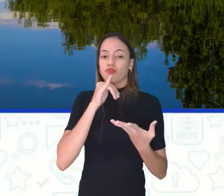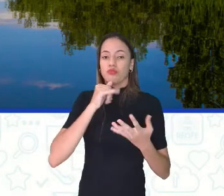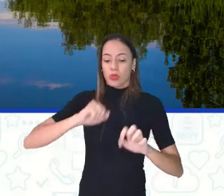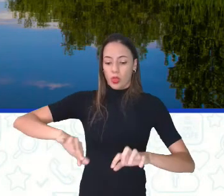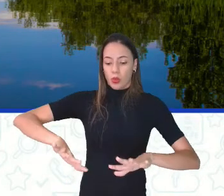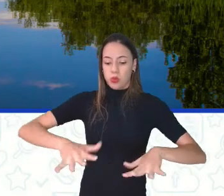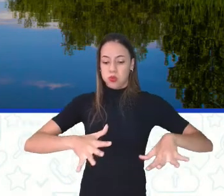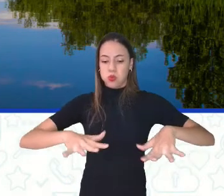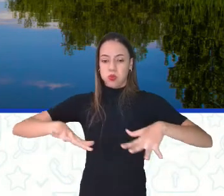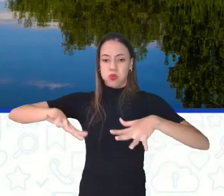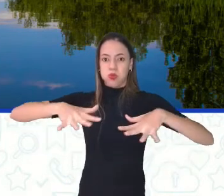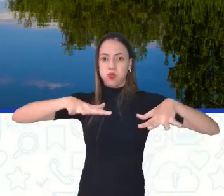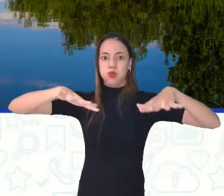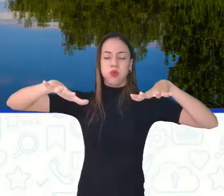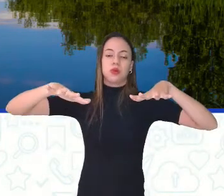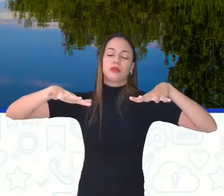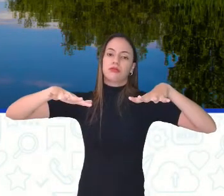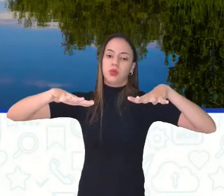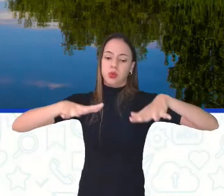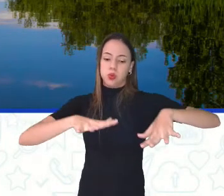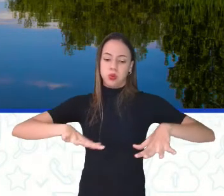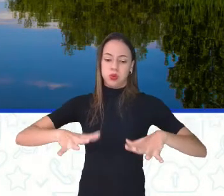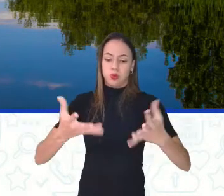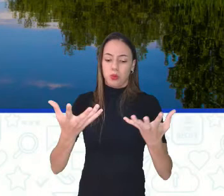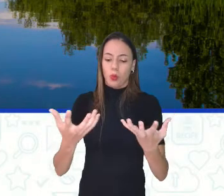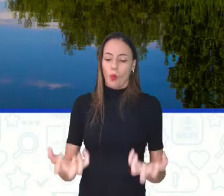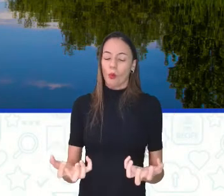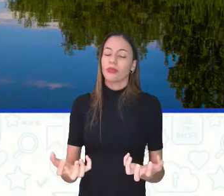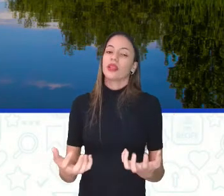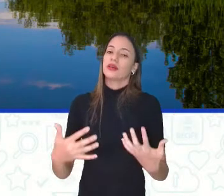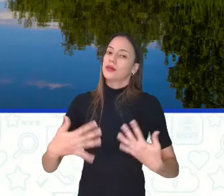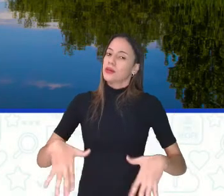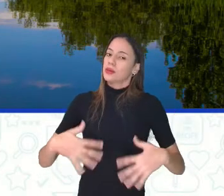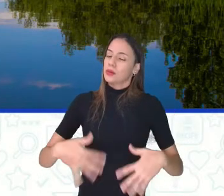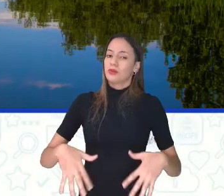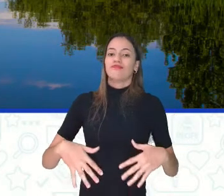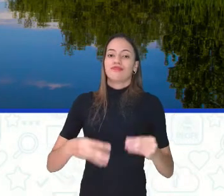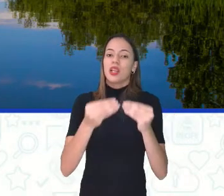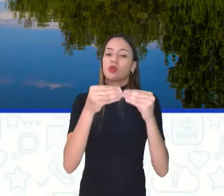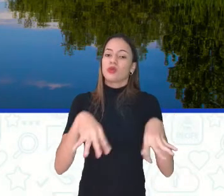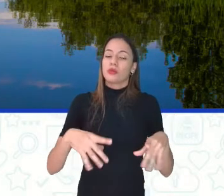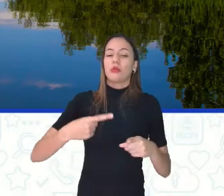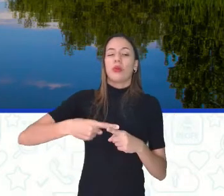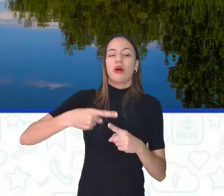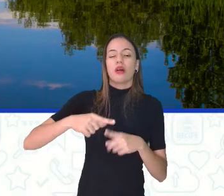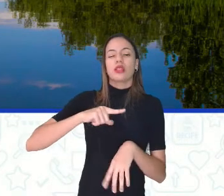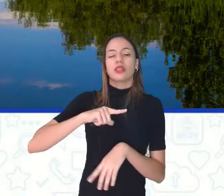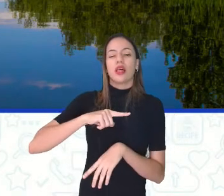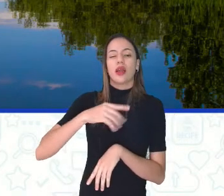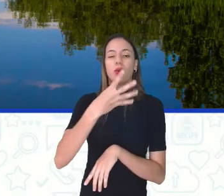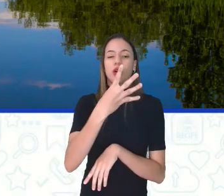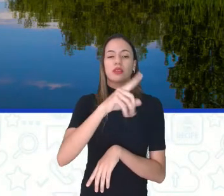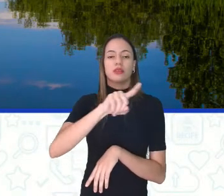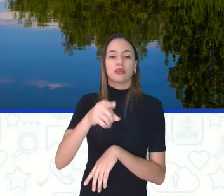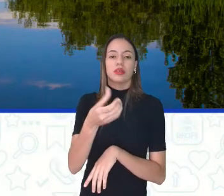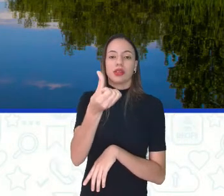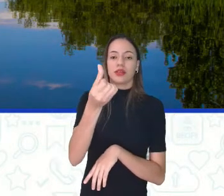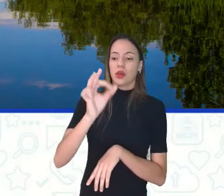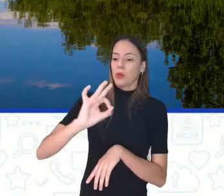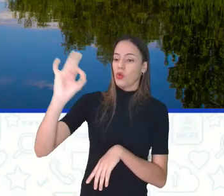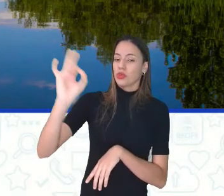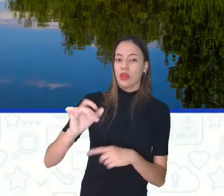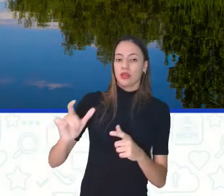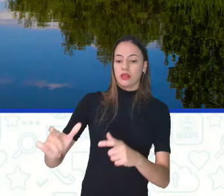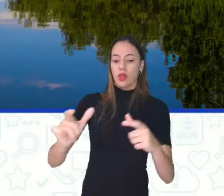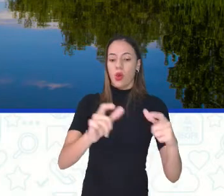e secas no Pantanal está sendo muito afetado, tá certo? Então, nós temos apenas 4,6% de